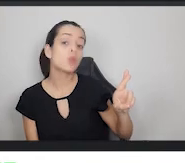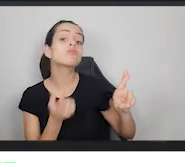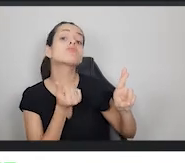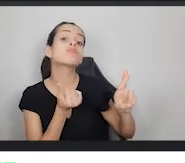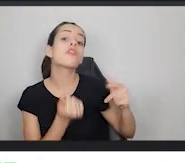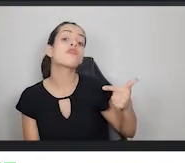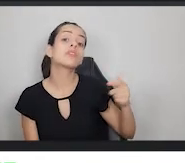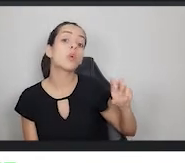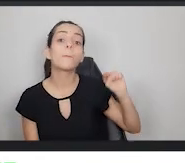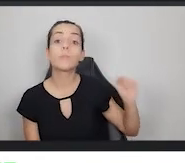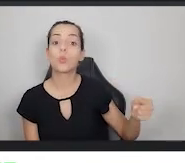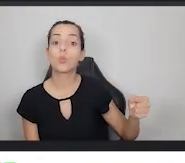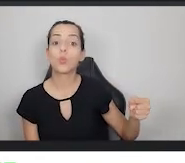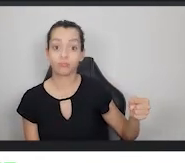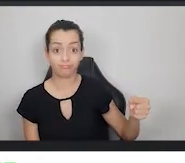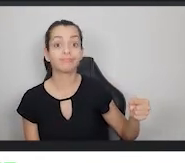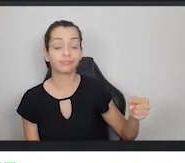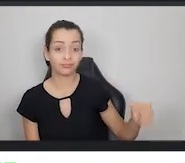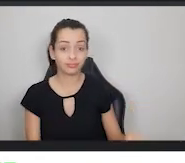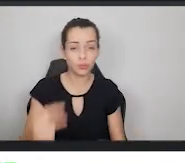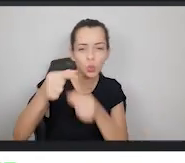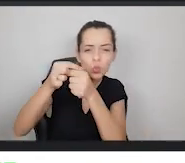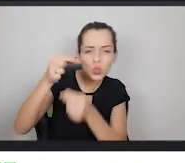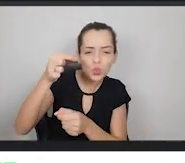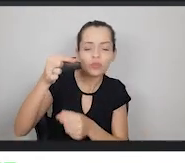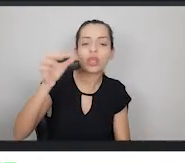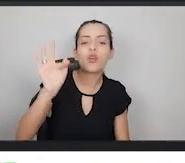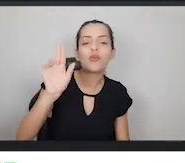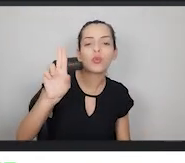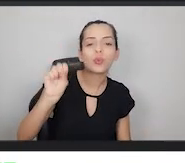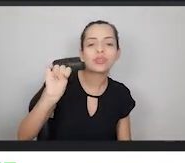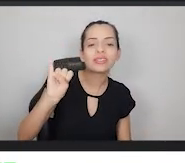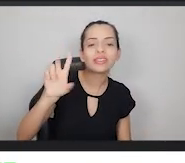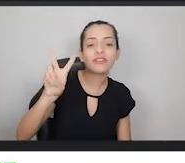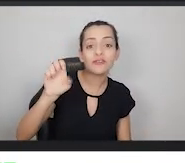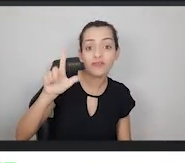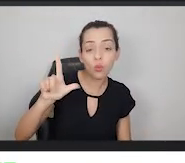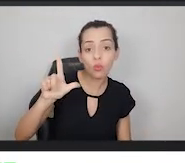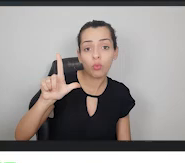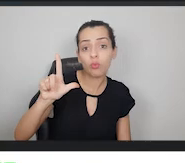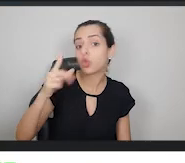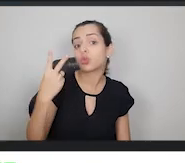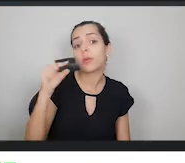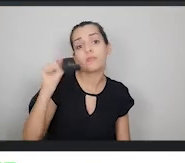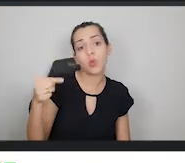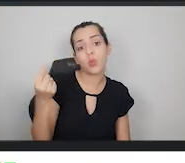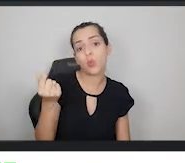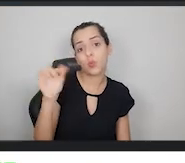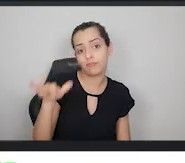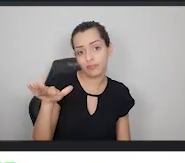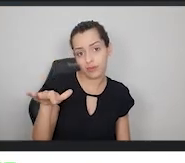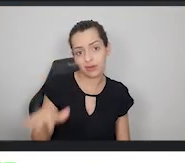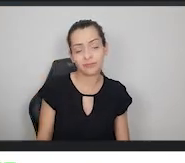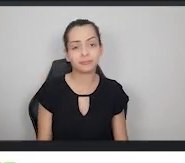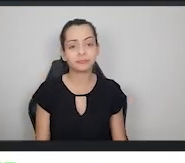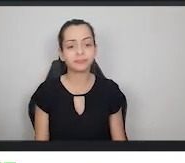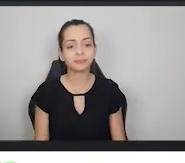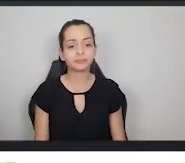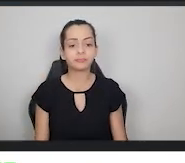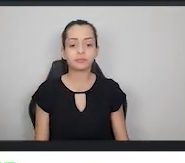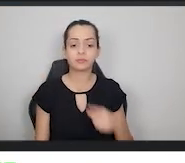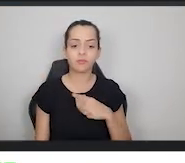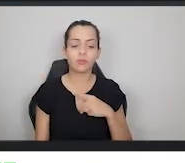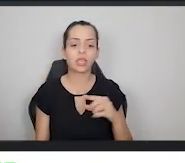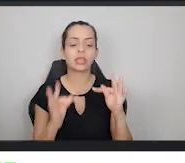bacana, em alguns pontos você ainda pode usar e deve usar a chave fusível considerando o custo. Um elemento desse aqui, hoje,